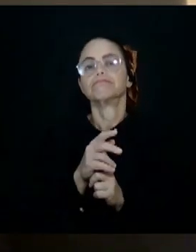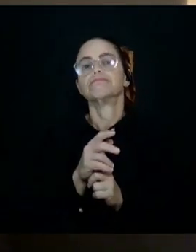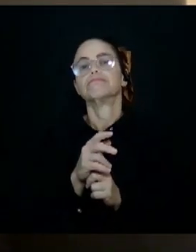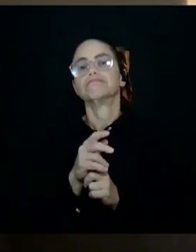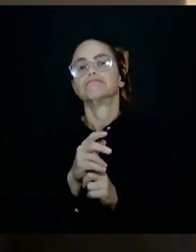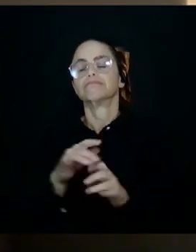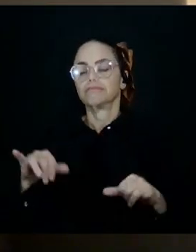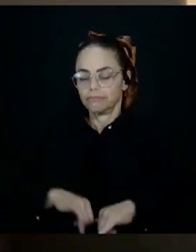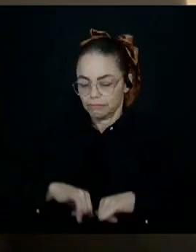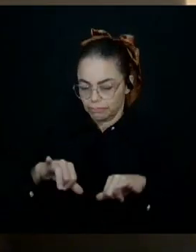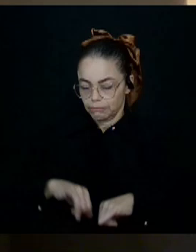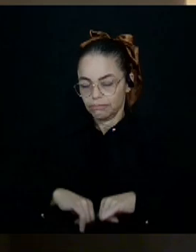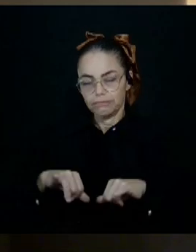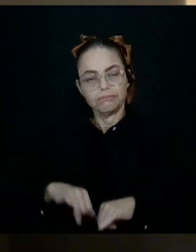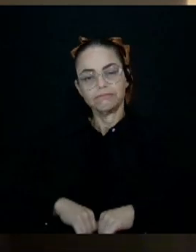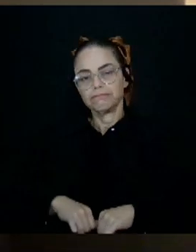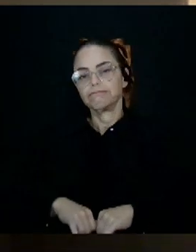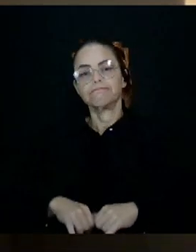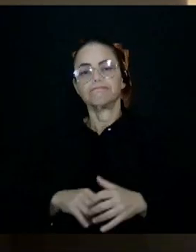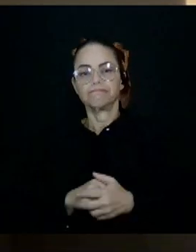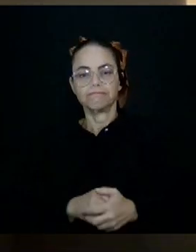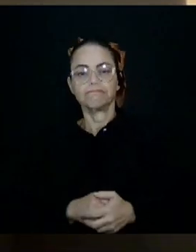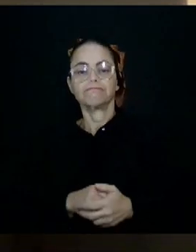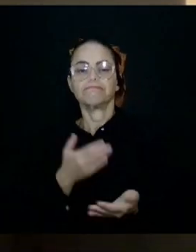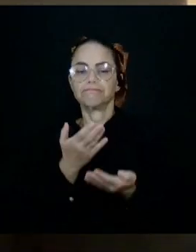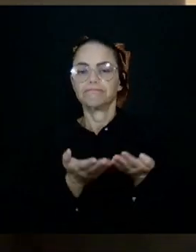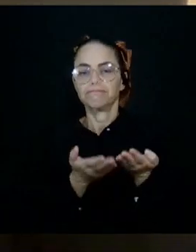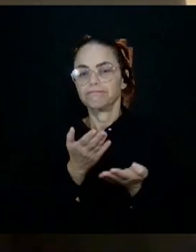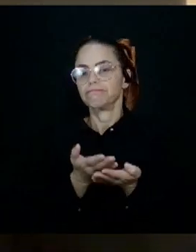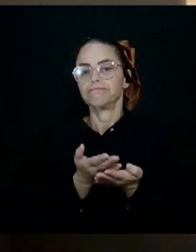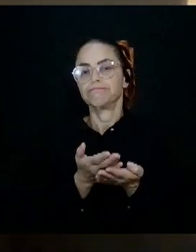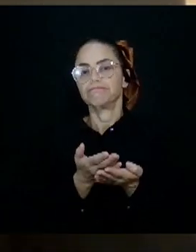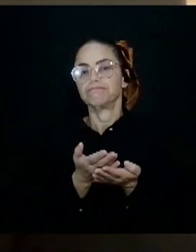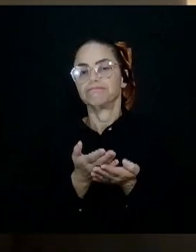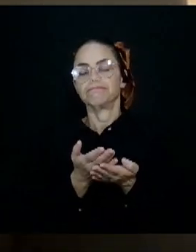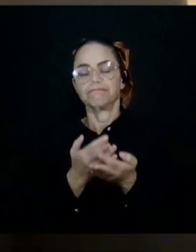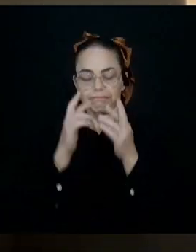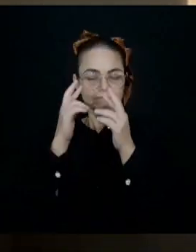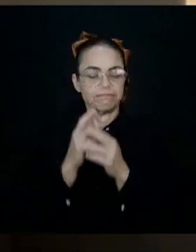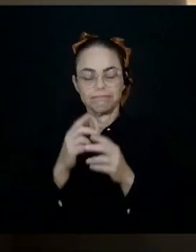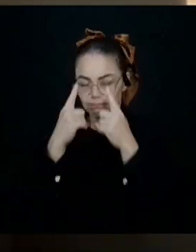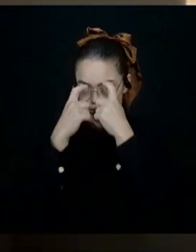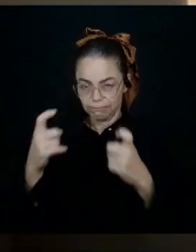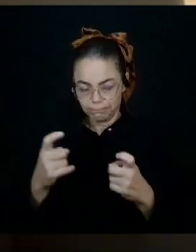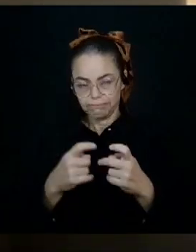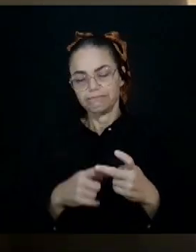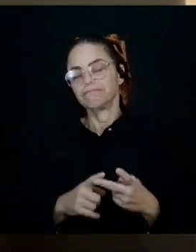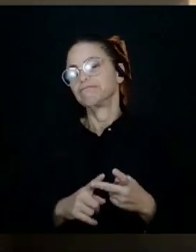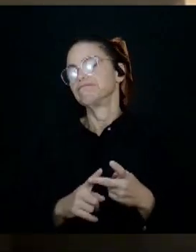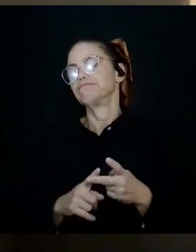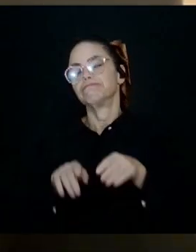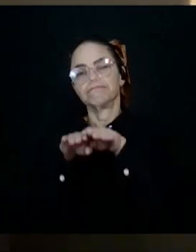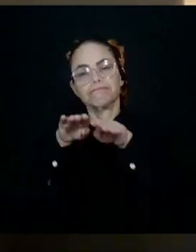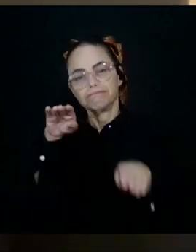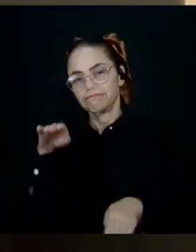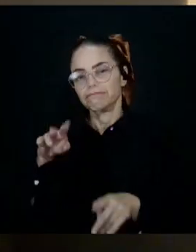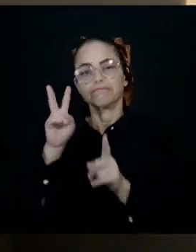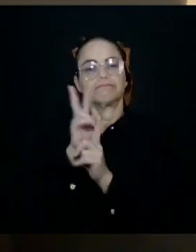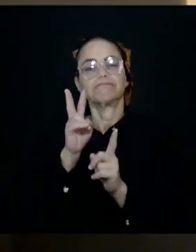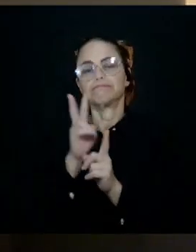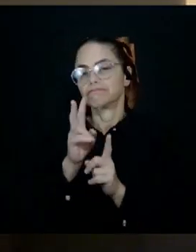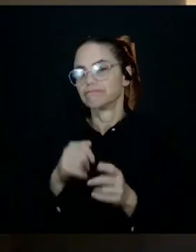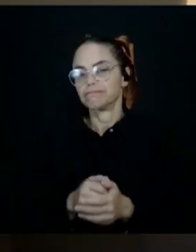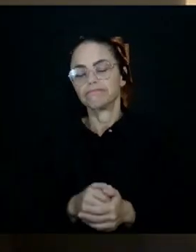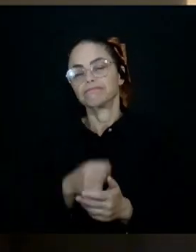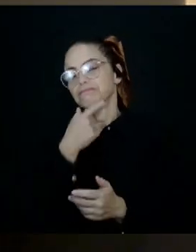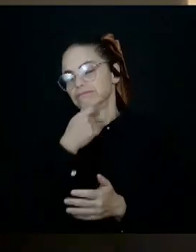algum tipo de tratamento desrespeitoso, de tratamento desigual e tudo mais. Então, um homem de verdade sempre